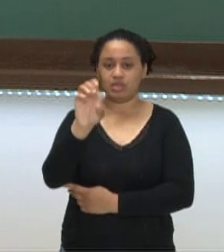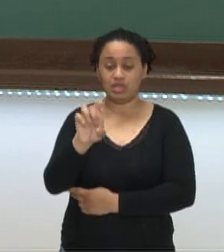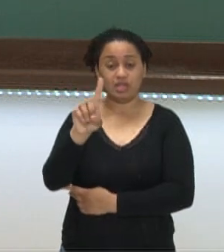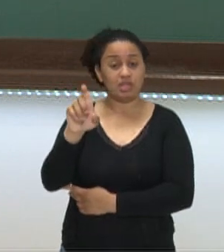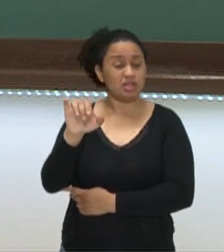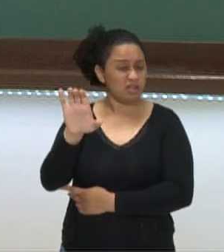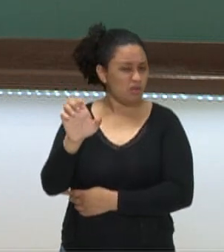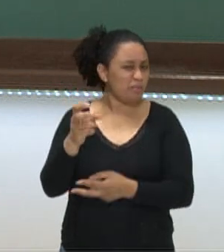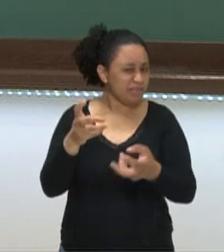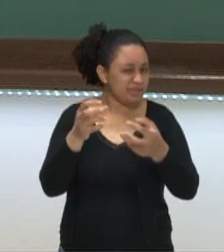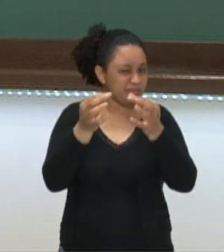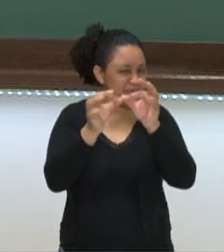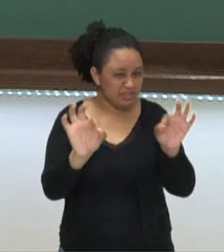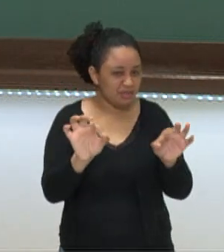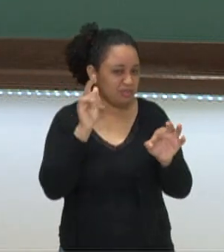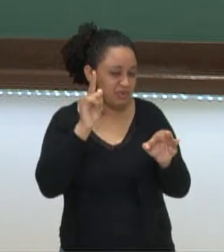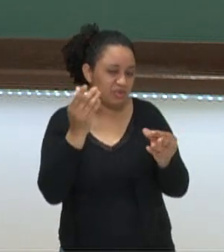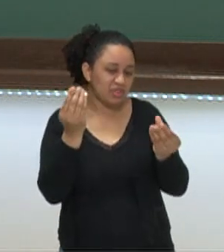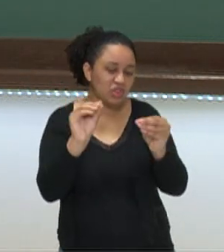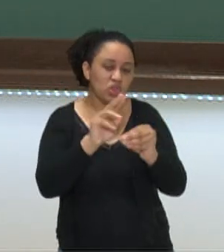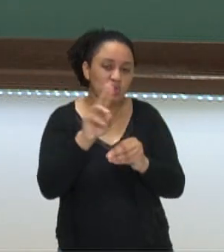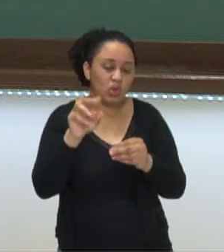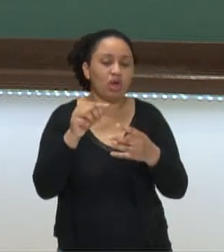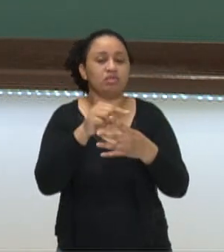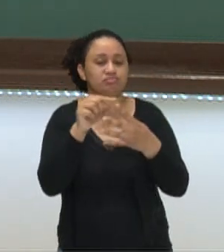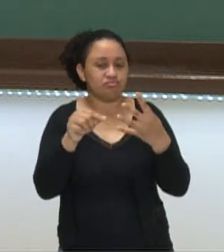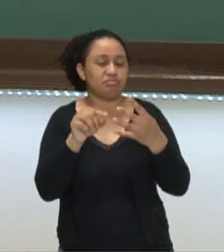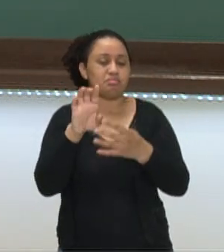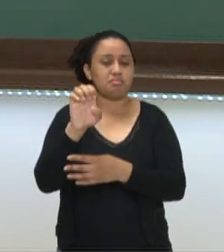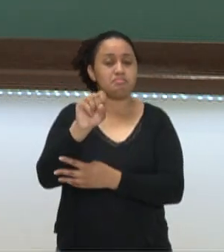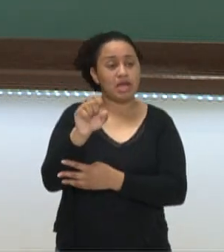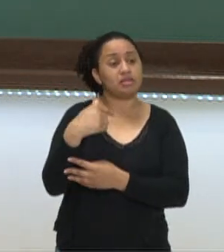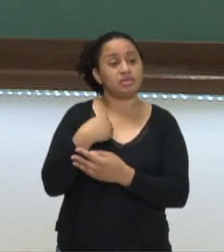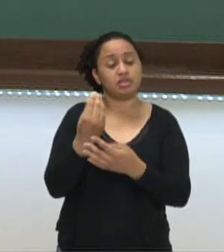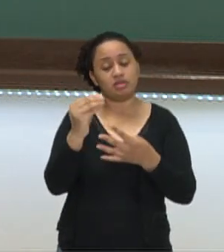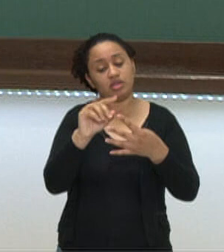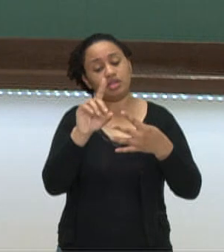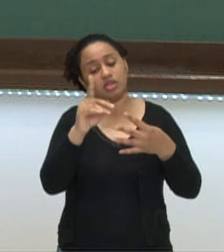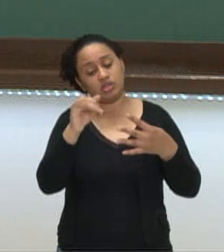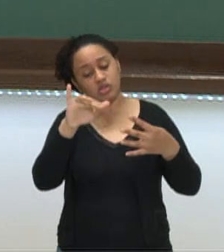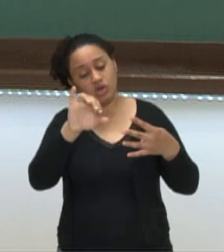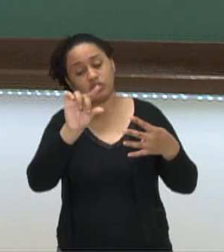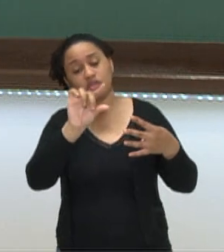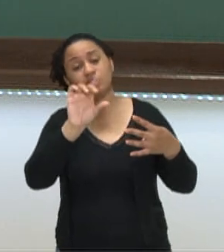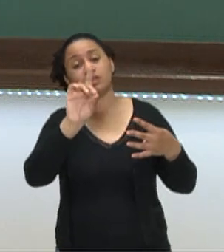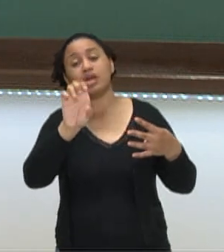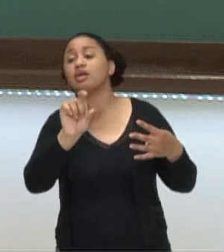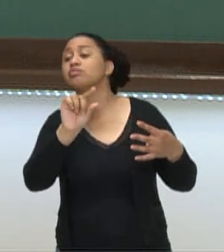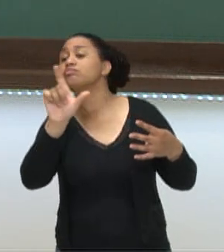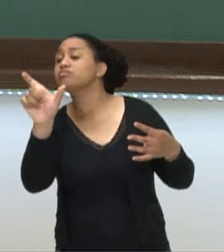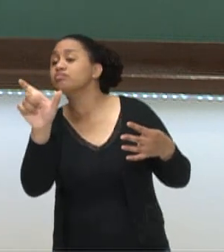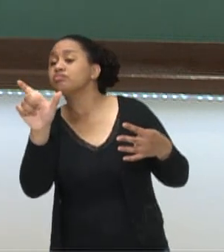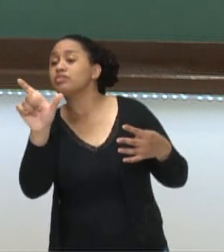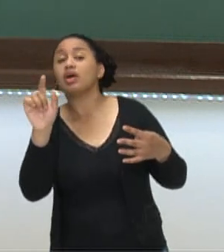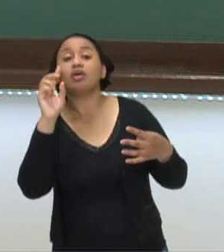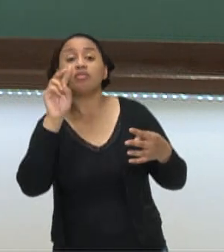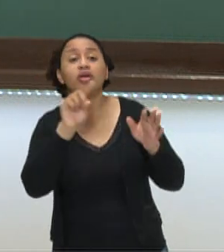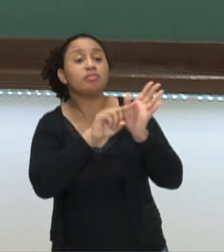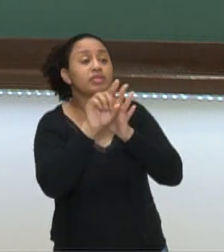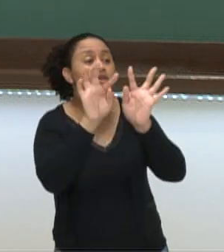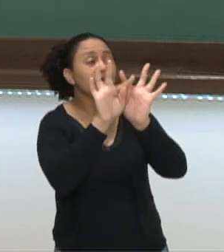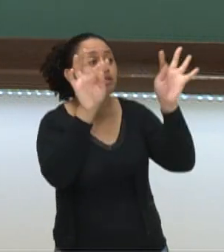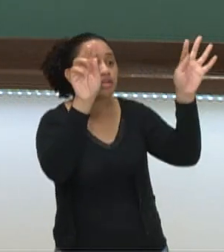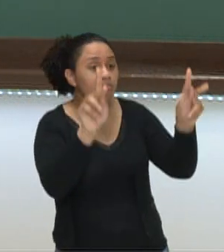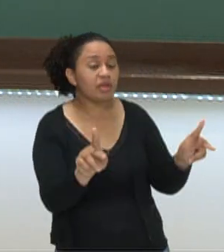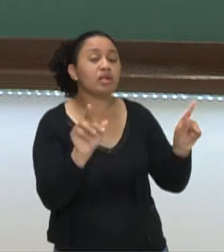simples. Para dar nome para uma base, você simplesmente precisa escrever hidróxido de e olhar o elemento químico